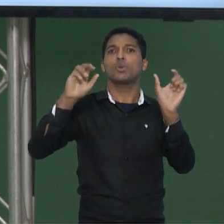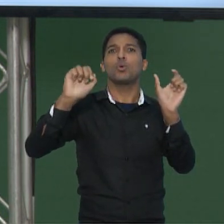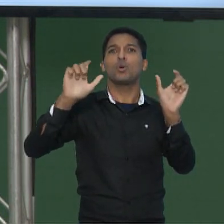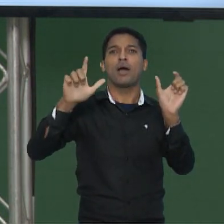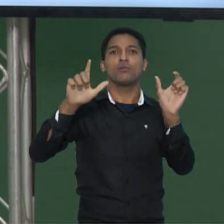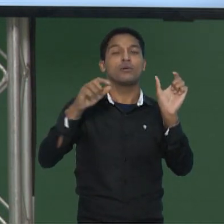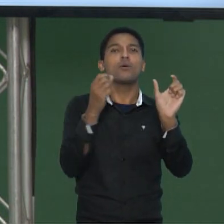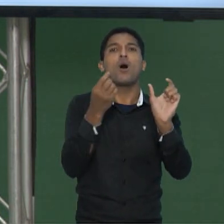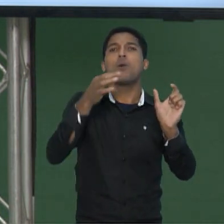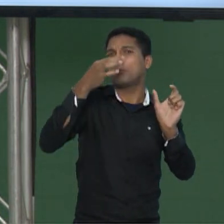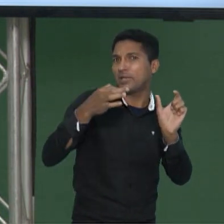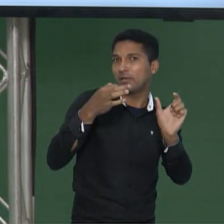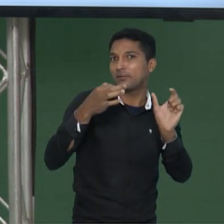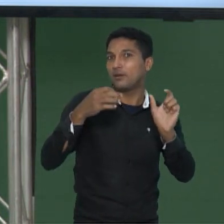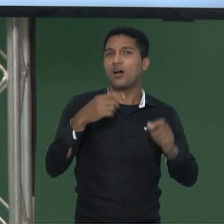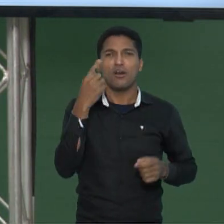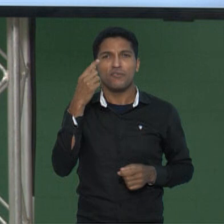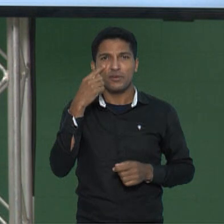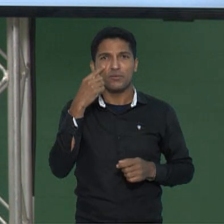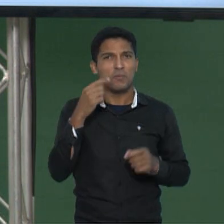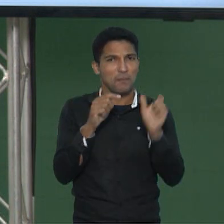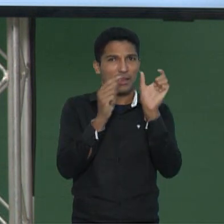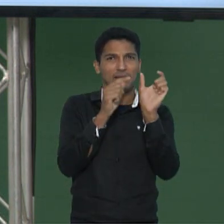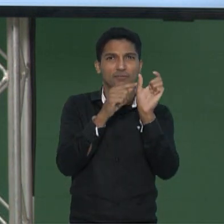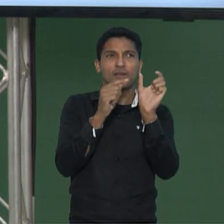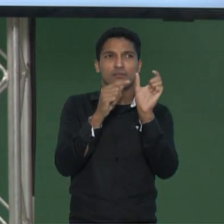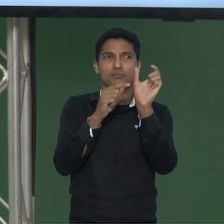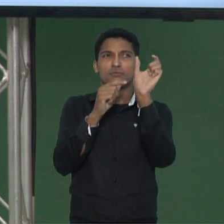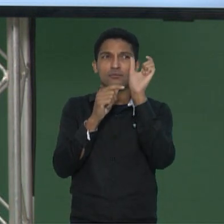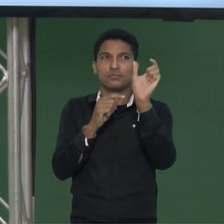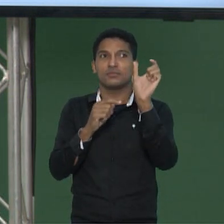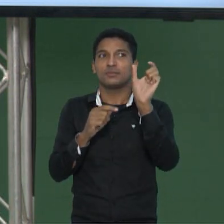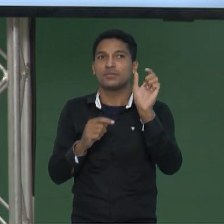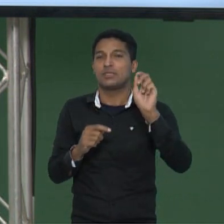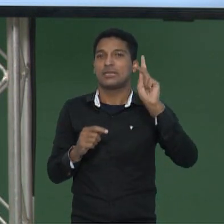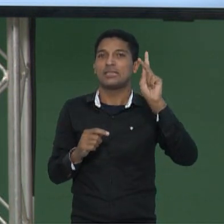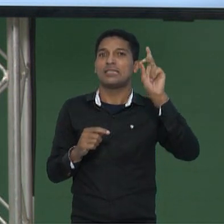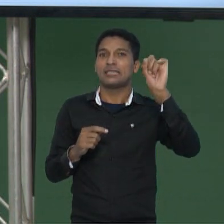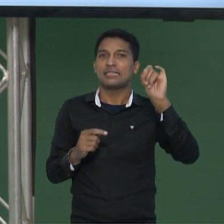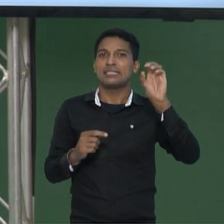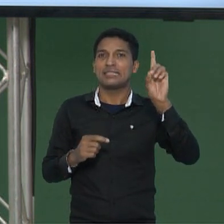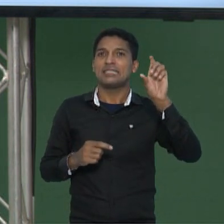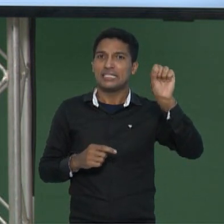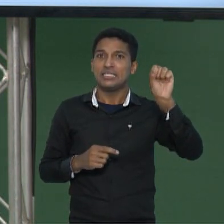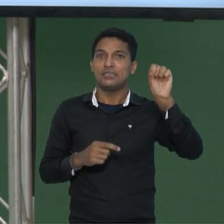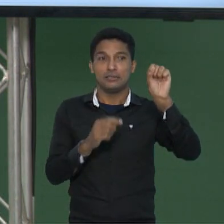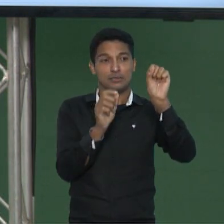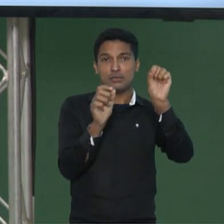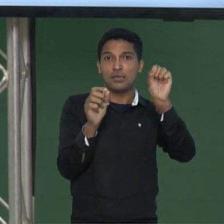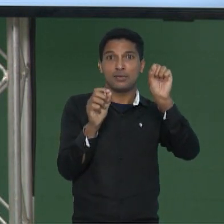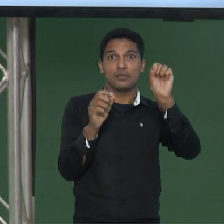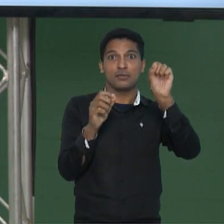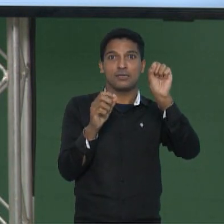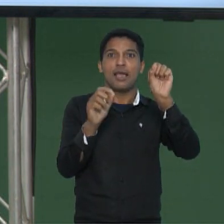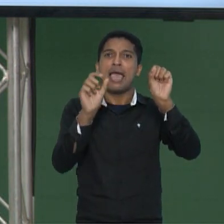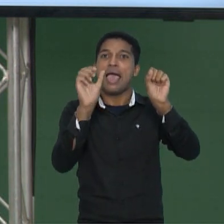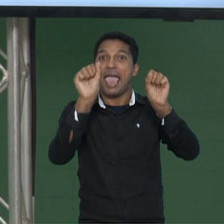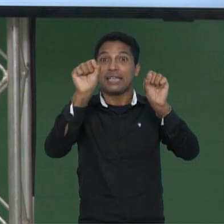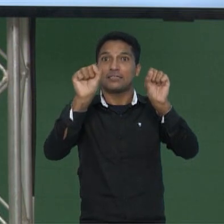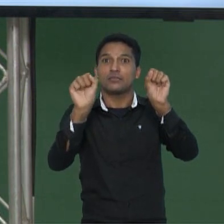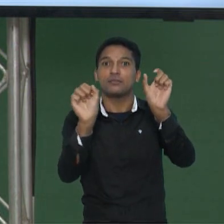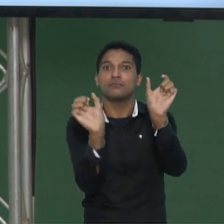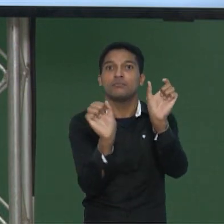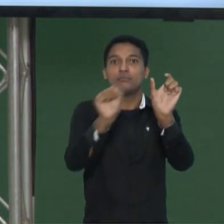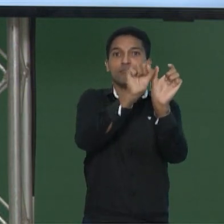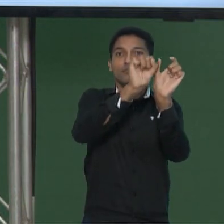kid. Mas a palavrinha é a mesma, teacher, só aumentou um Szinho no final. Pensa lá,